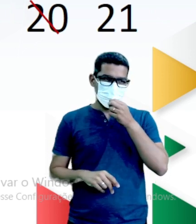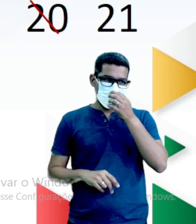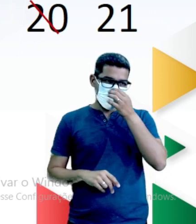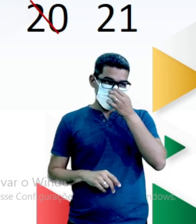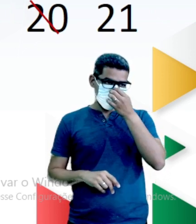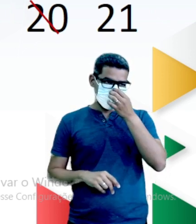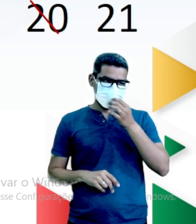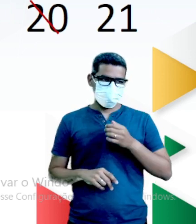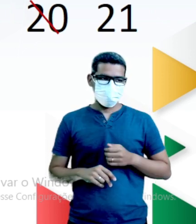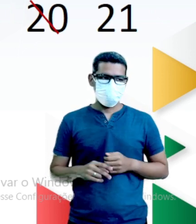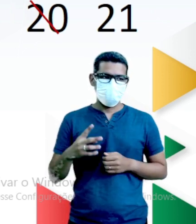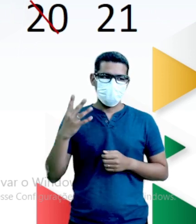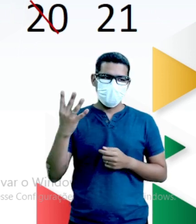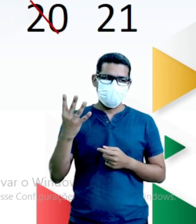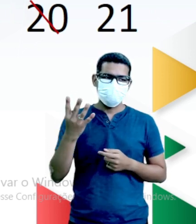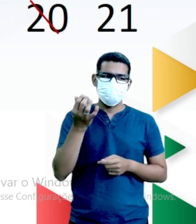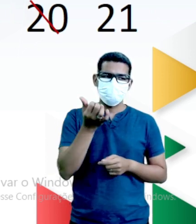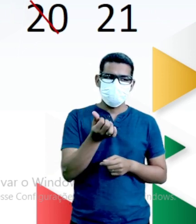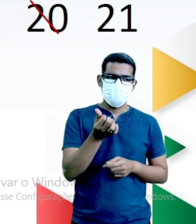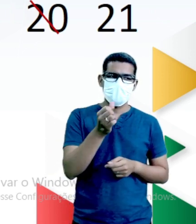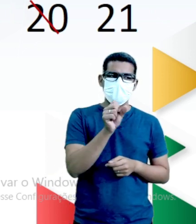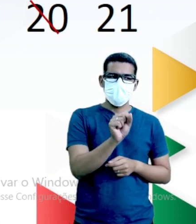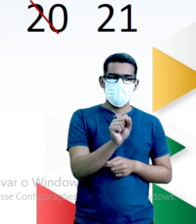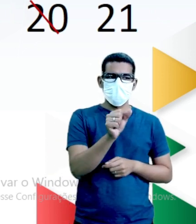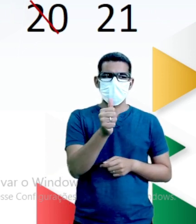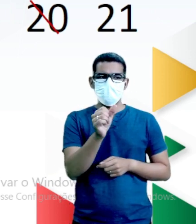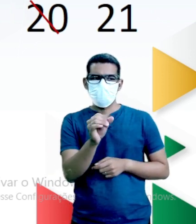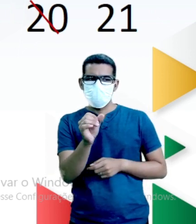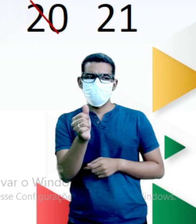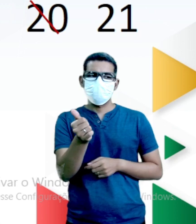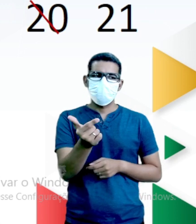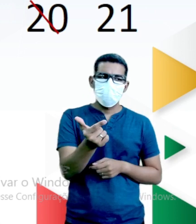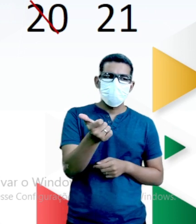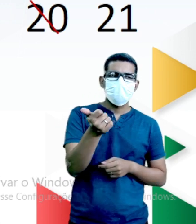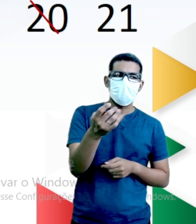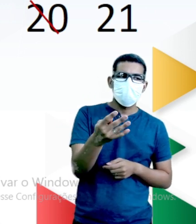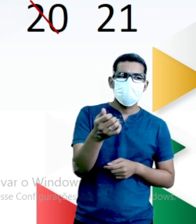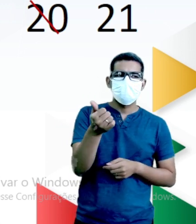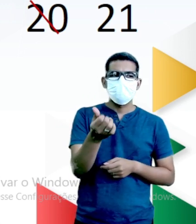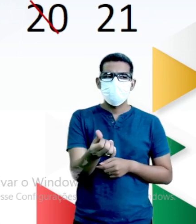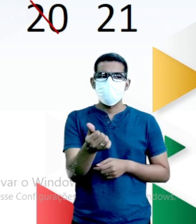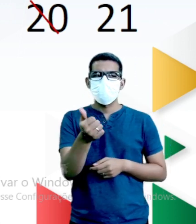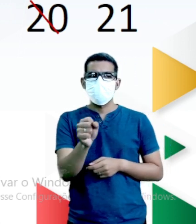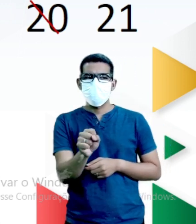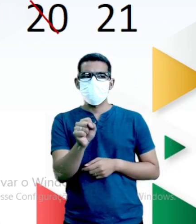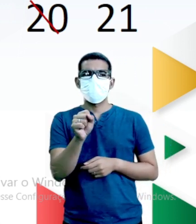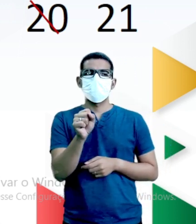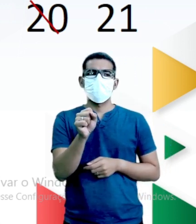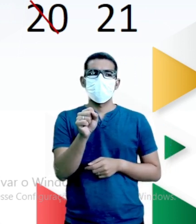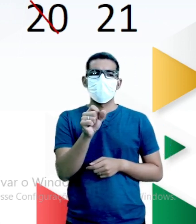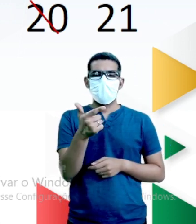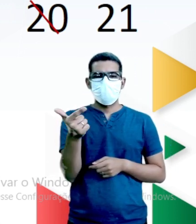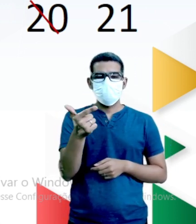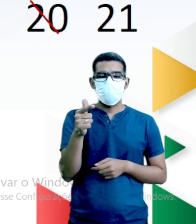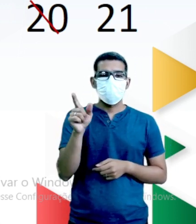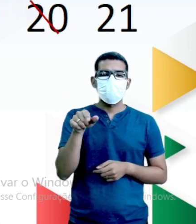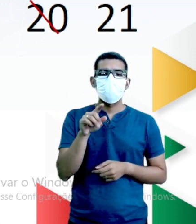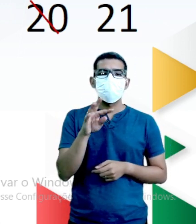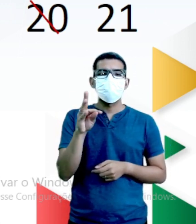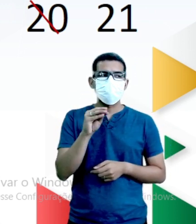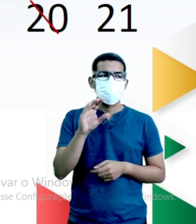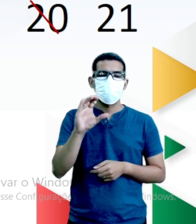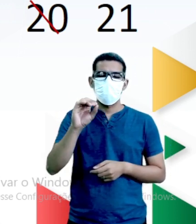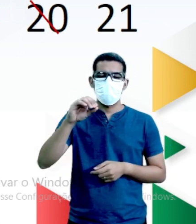composto, o 4 é composto, o 6 é composto, o 8 é composto, o 10 é composto, o 12 é composto, 14 é